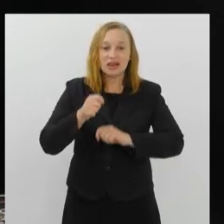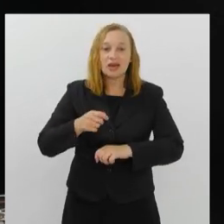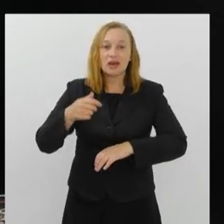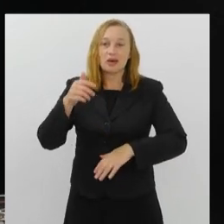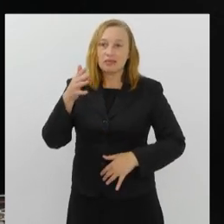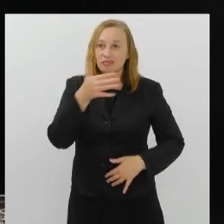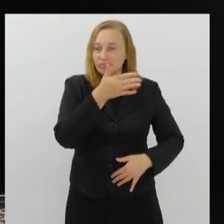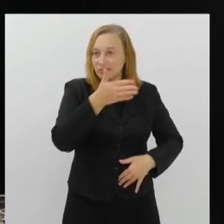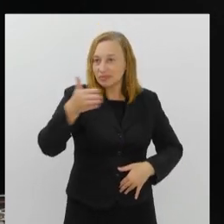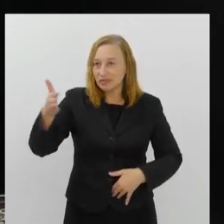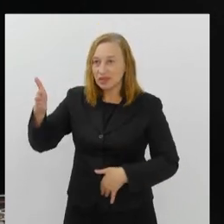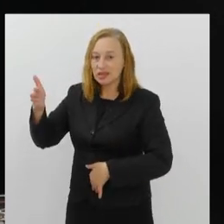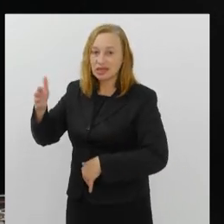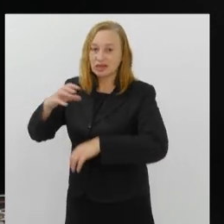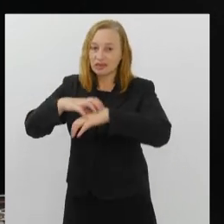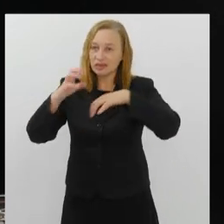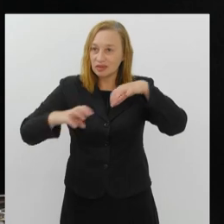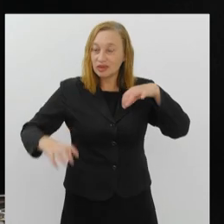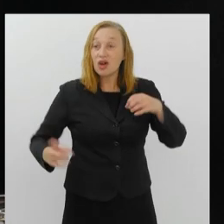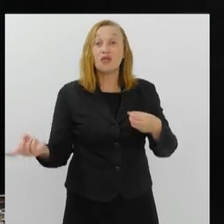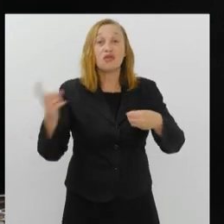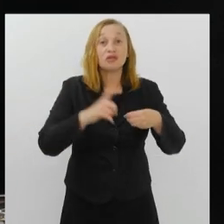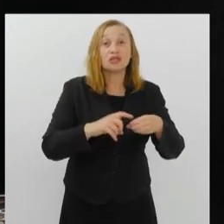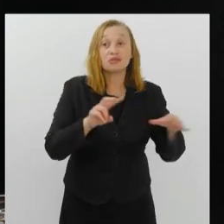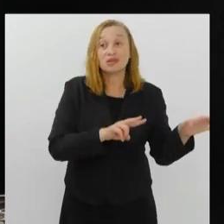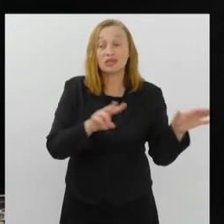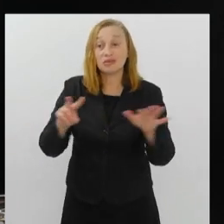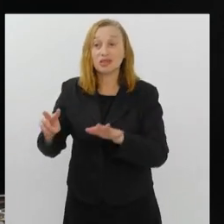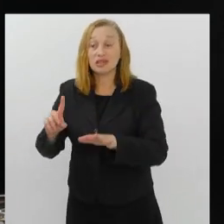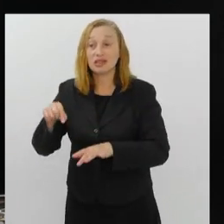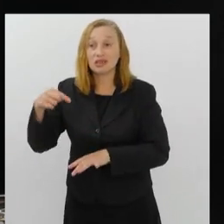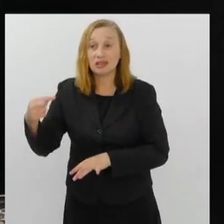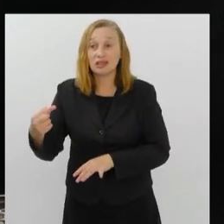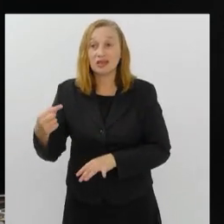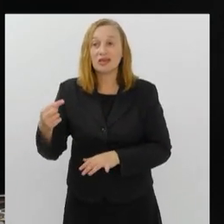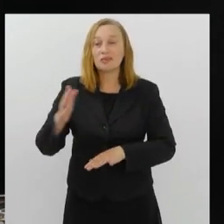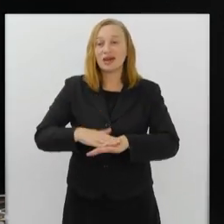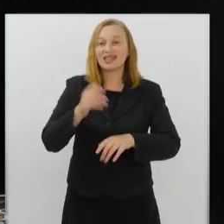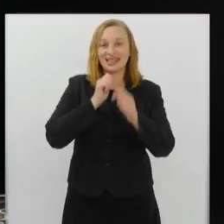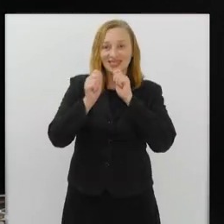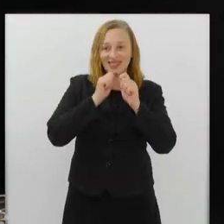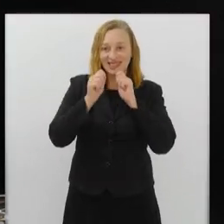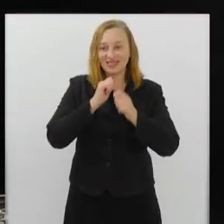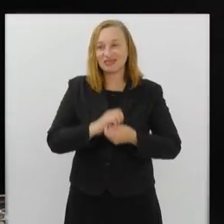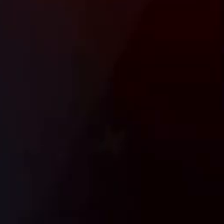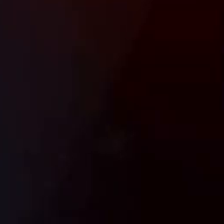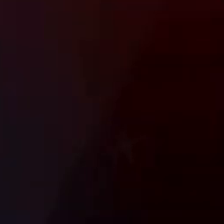Unidos do Porto da Pedra. Voltamos semana que vem com mais uma entrevista.